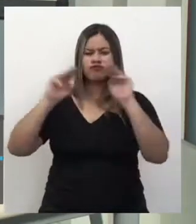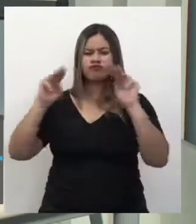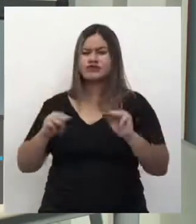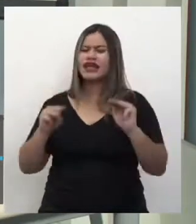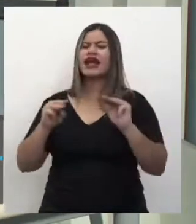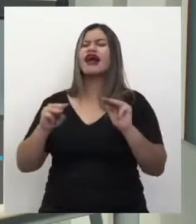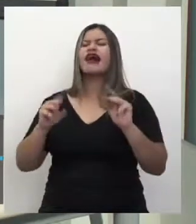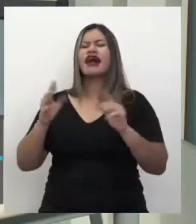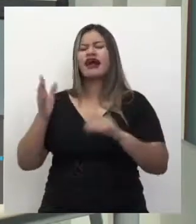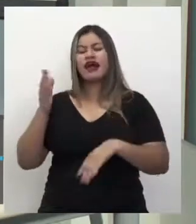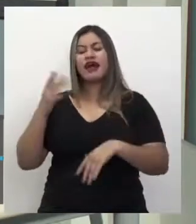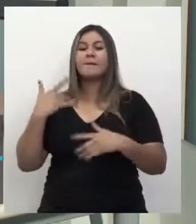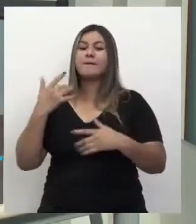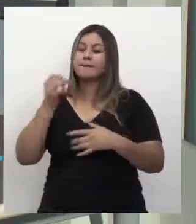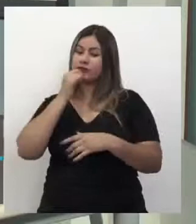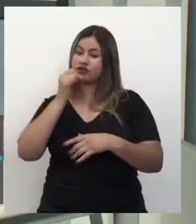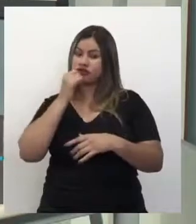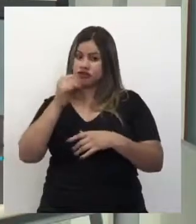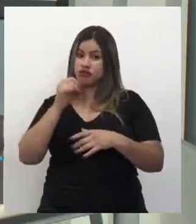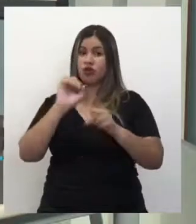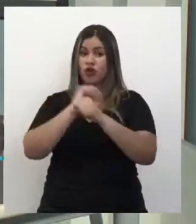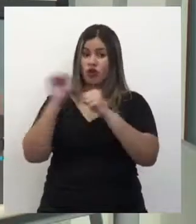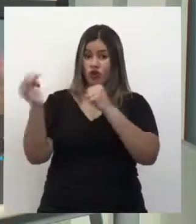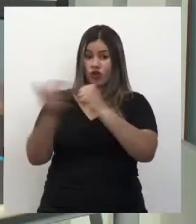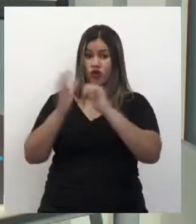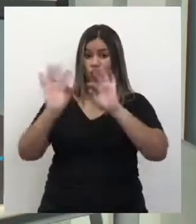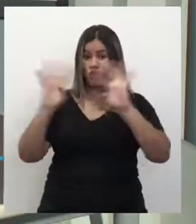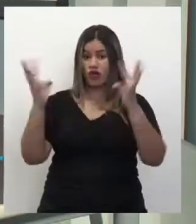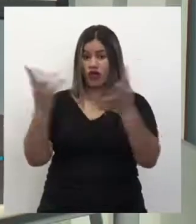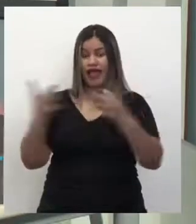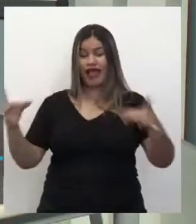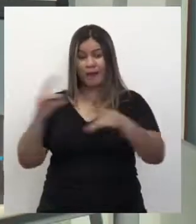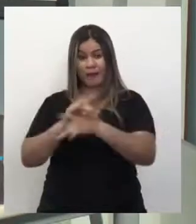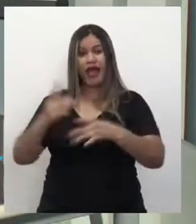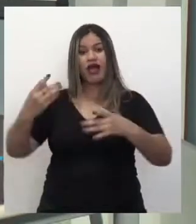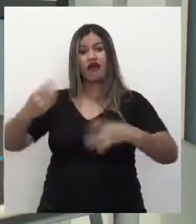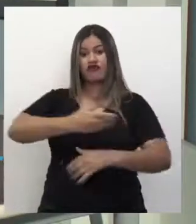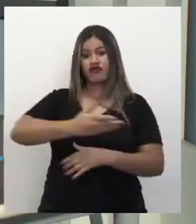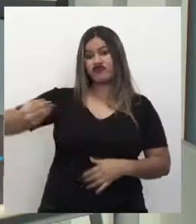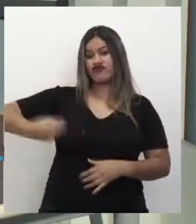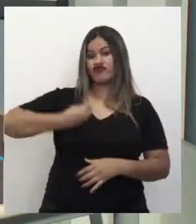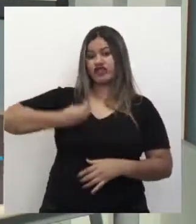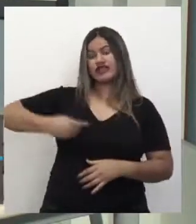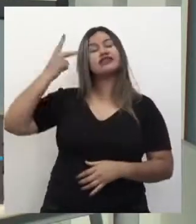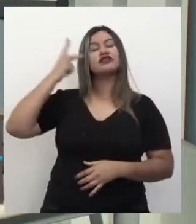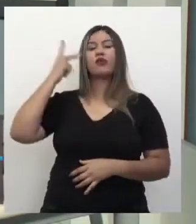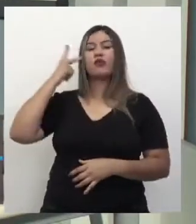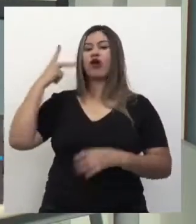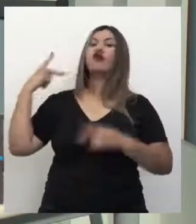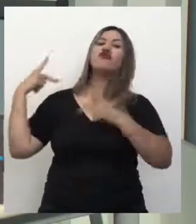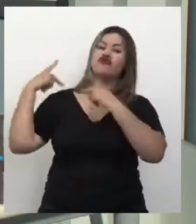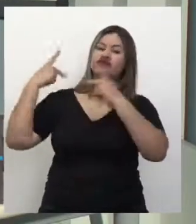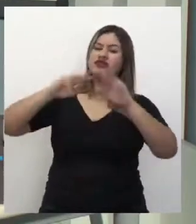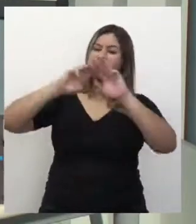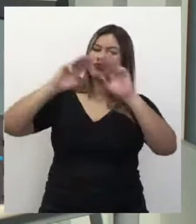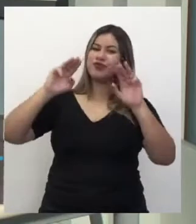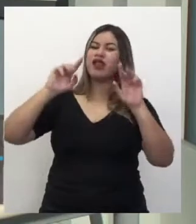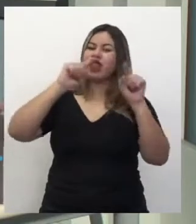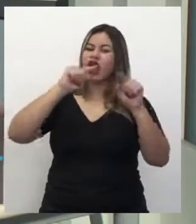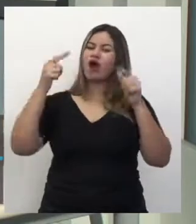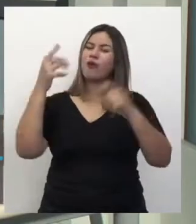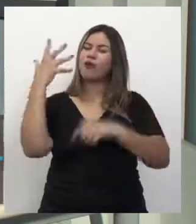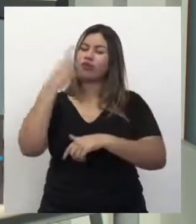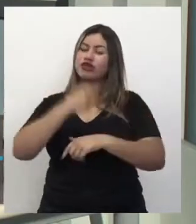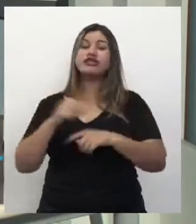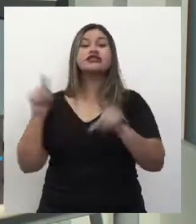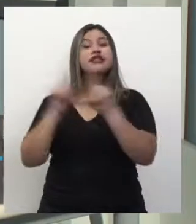Paulo, passando essa pandemia, visite. Sim. Quem não mora em São Paulo, quando vier a São Paulo passear, não deixe de visitar. É pertinho do metrô, dá para ir